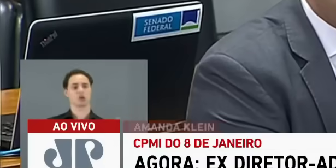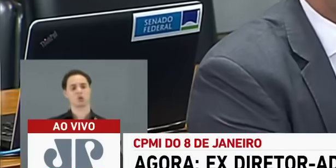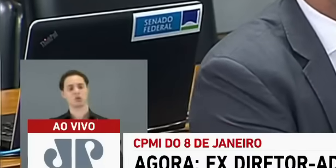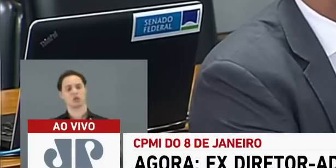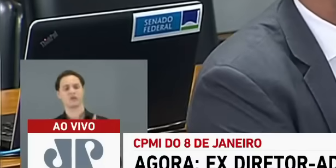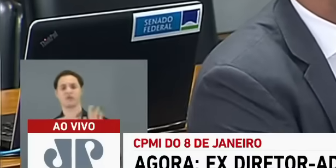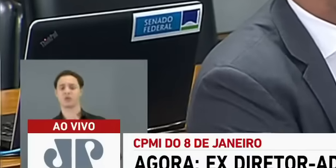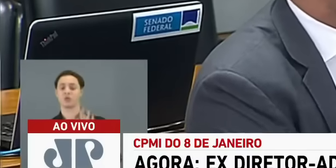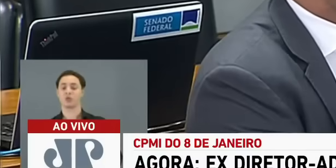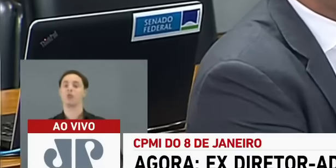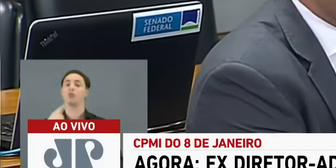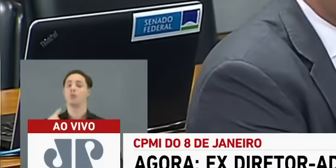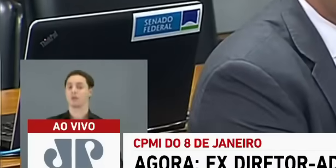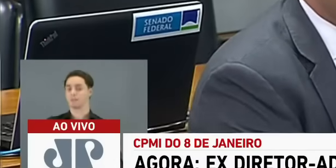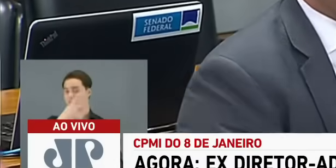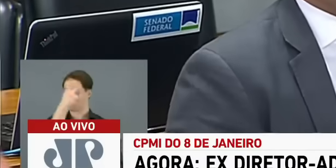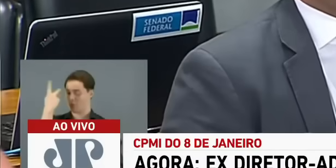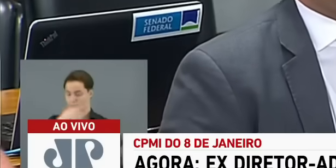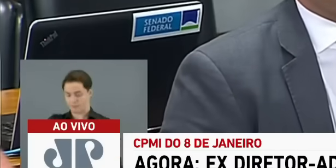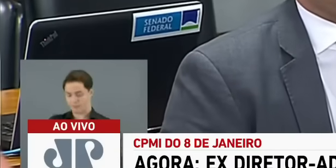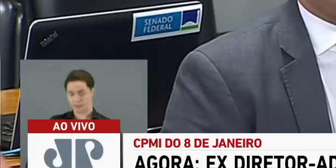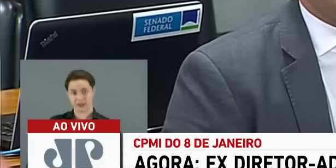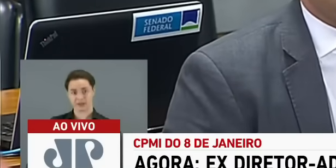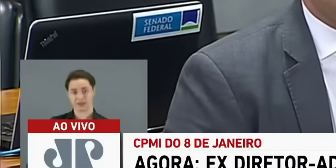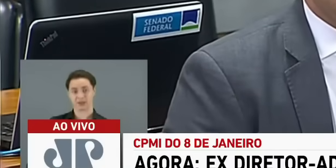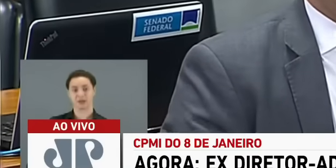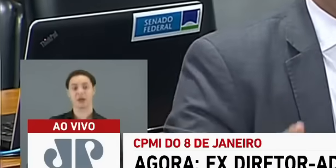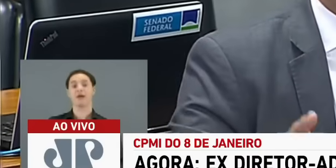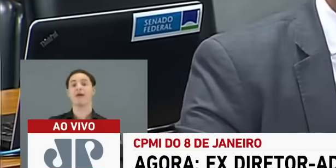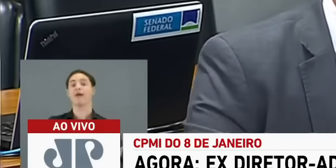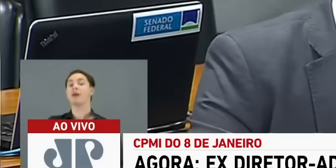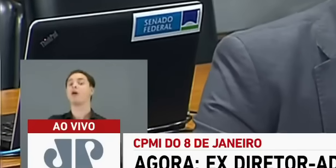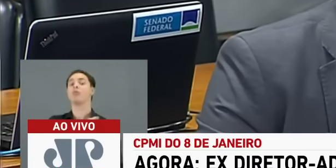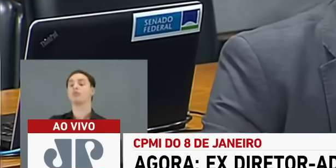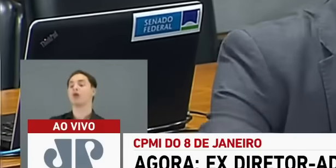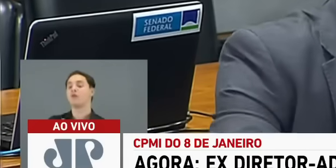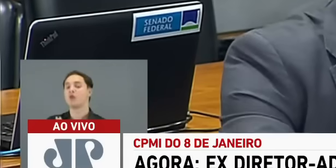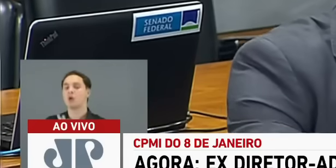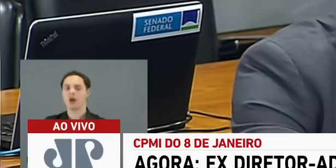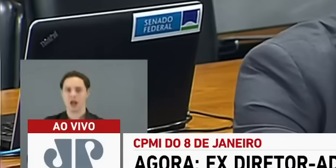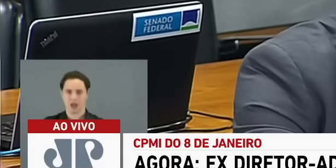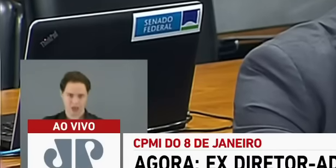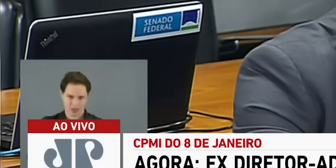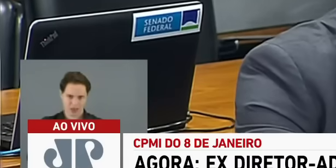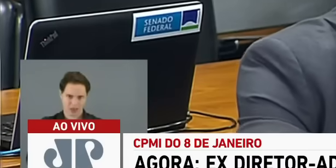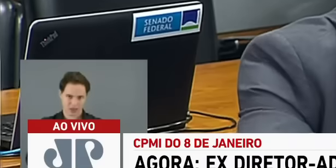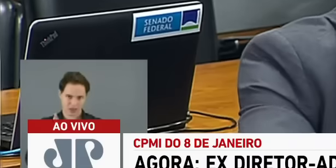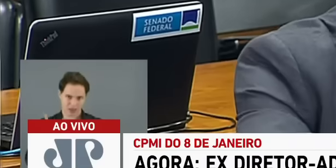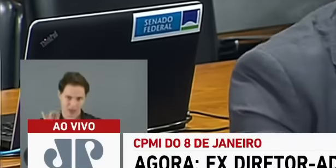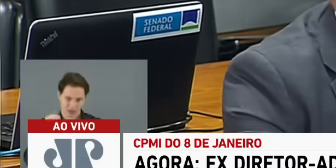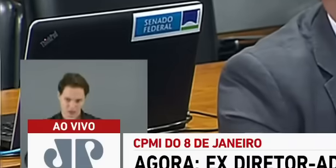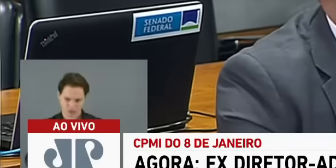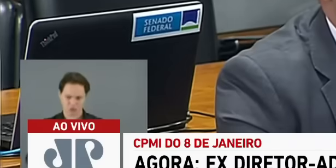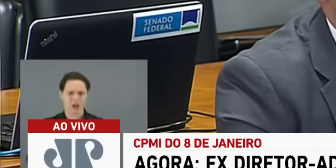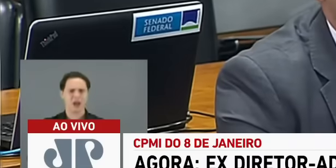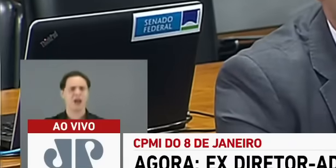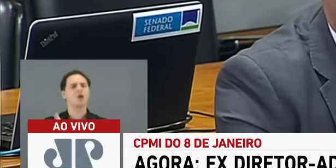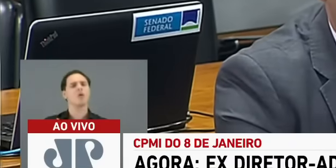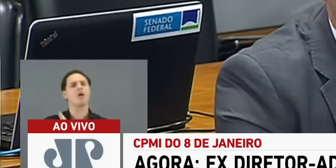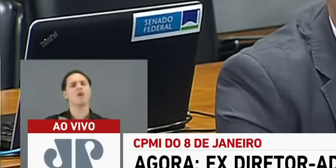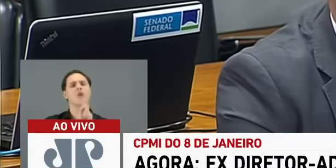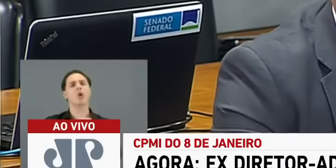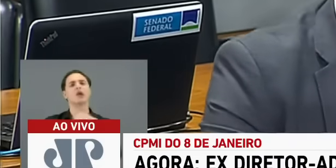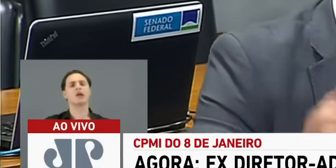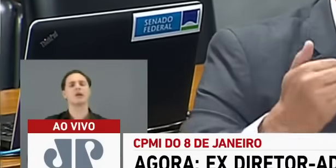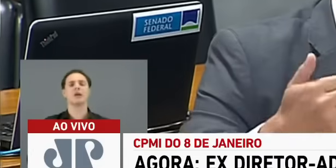dos atos do dia 8 de janeiro até o momento foi um pouco improdutiva? Não, concordo, porque primeiro há uma